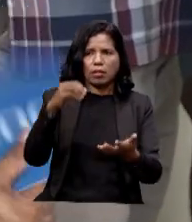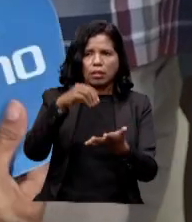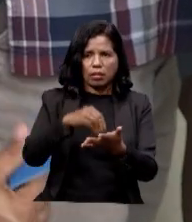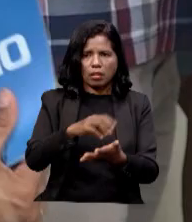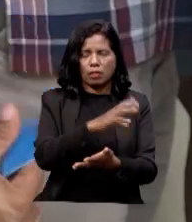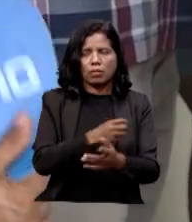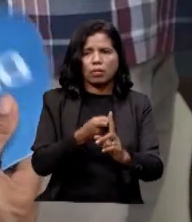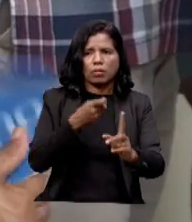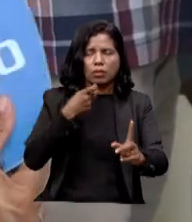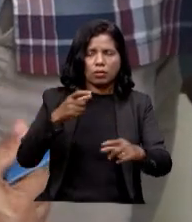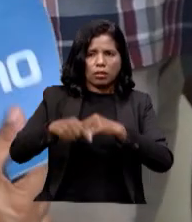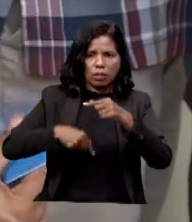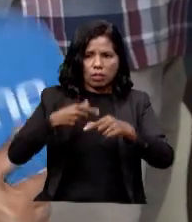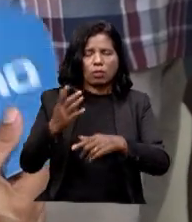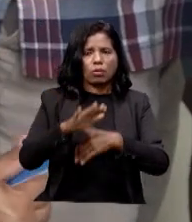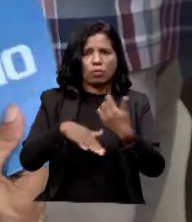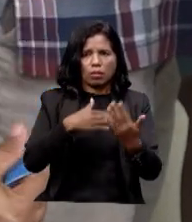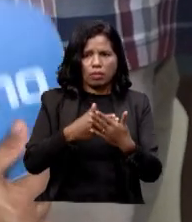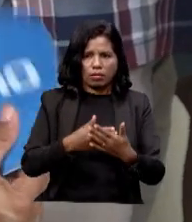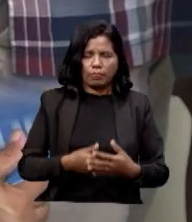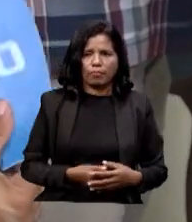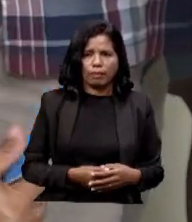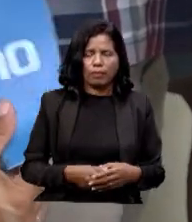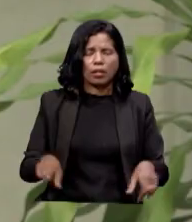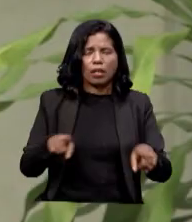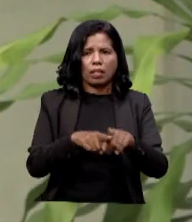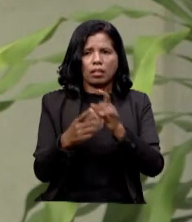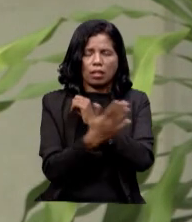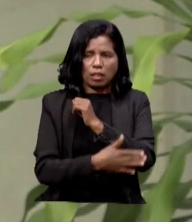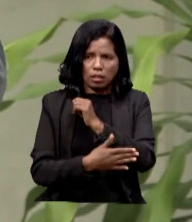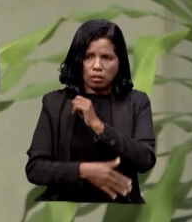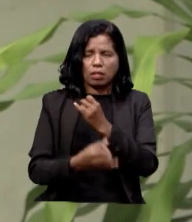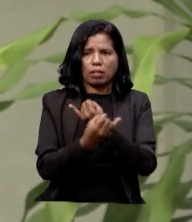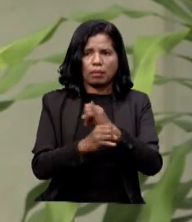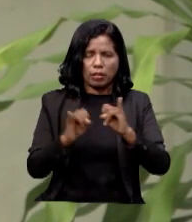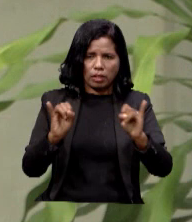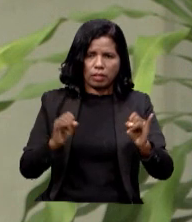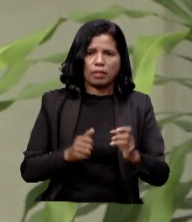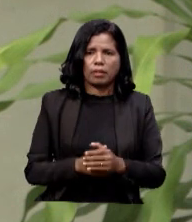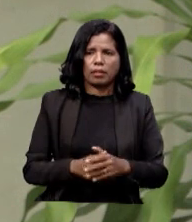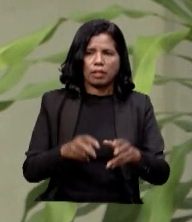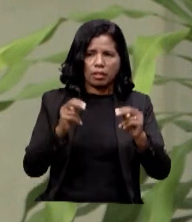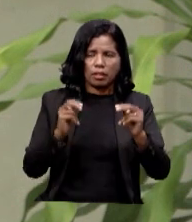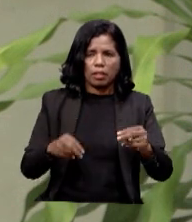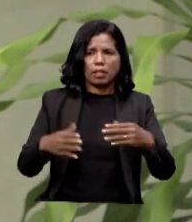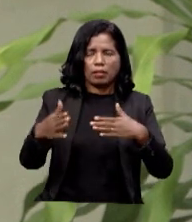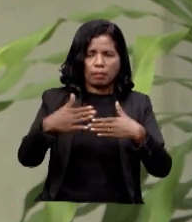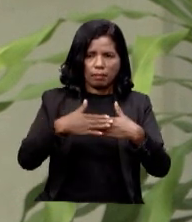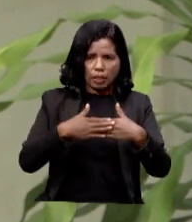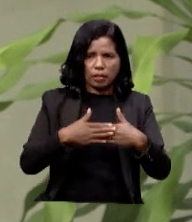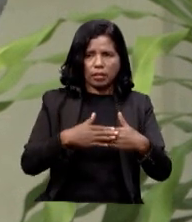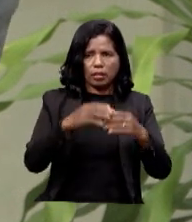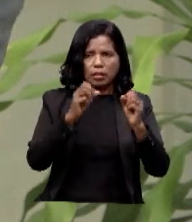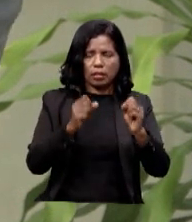moro e sua geração, outras maltas. Não dar nação independente, não soberano, tem que saber, que se mete,